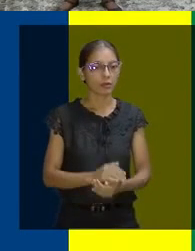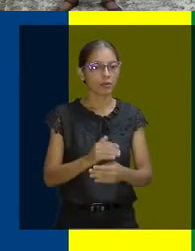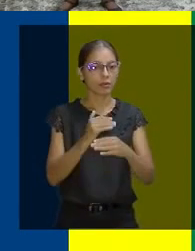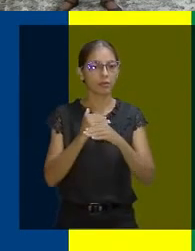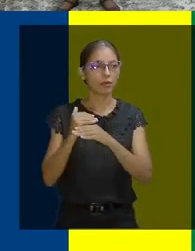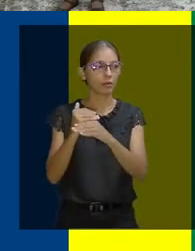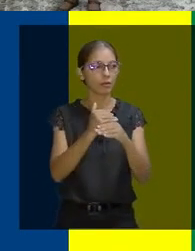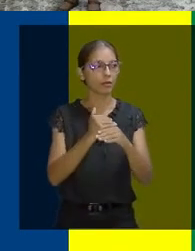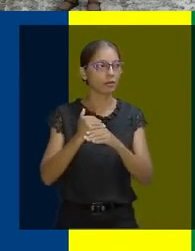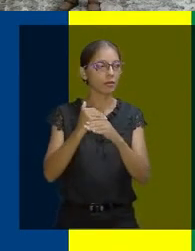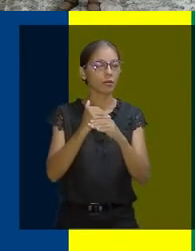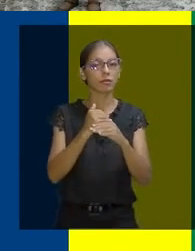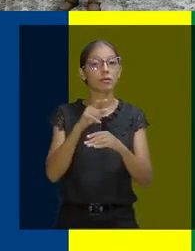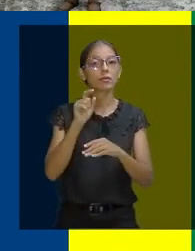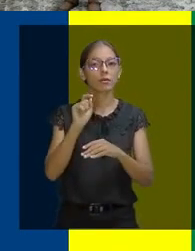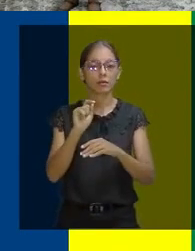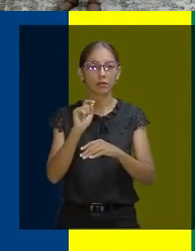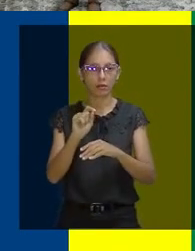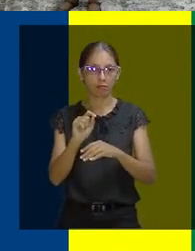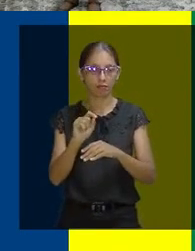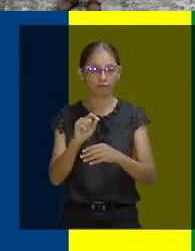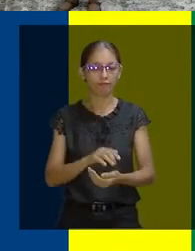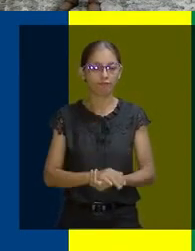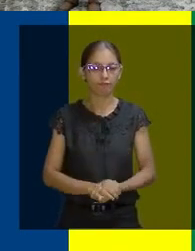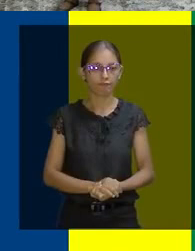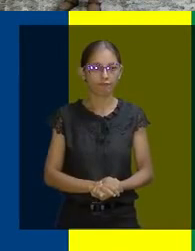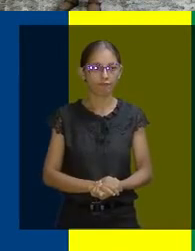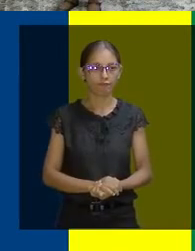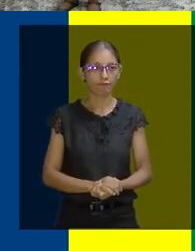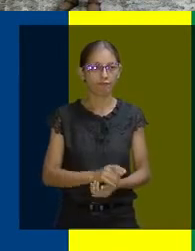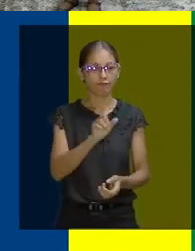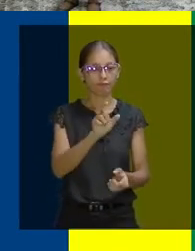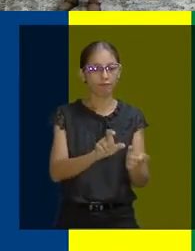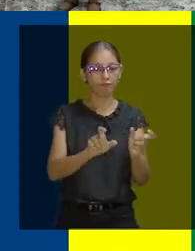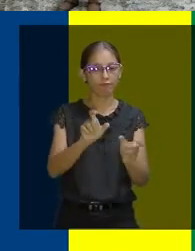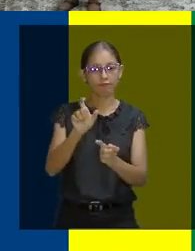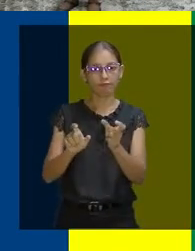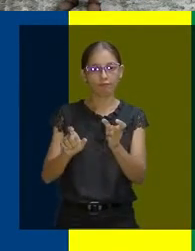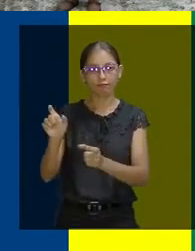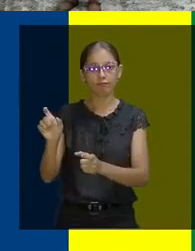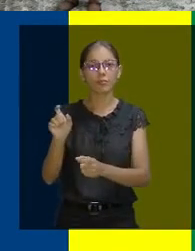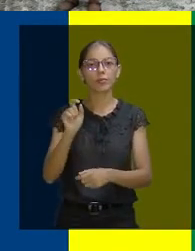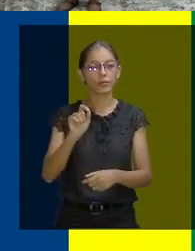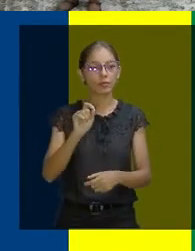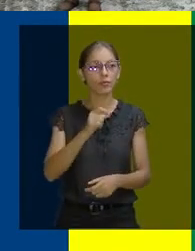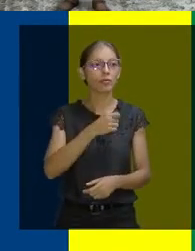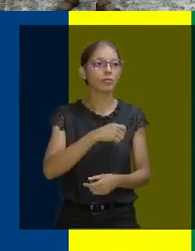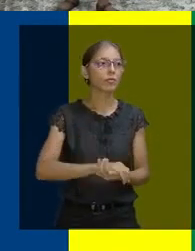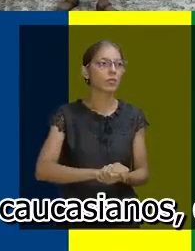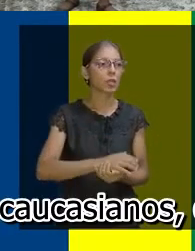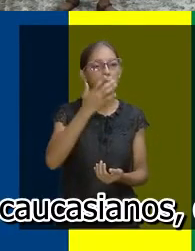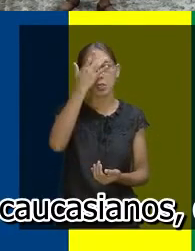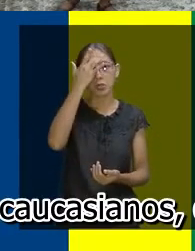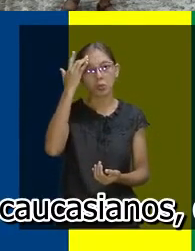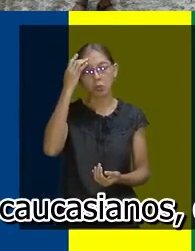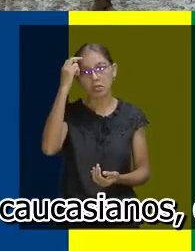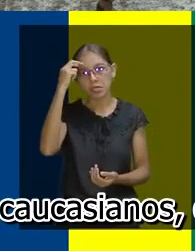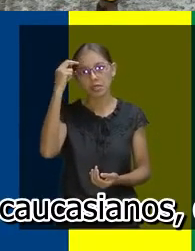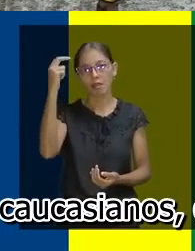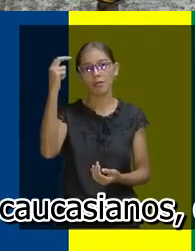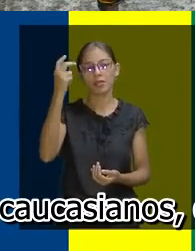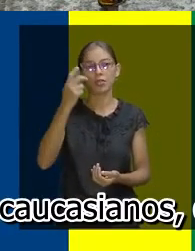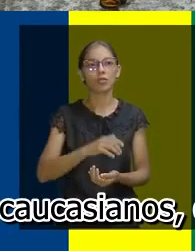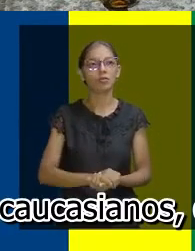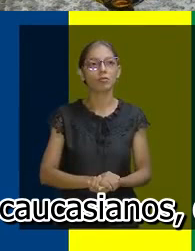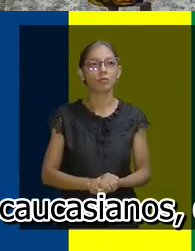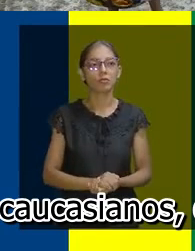Igualdade, em si, é o que nos qualifica todos como homo sapiens, negros, indígenas,